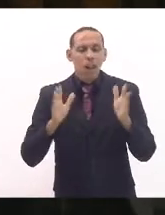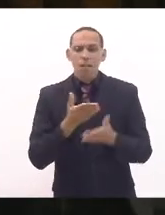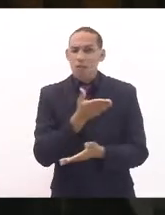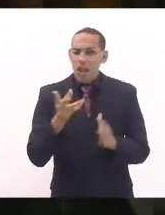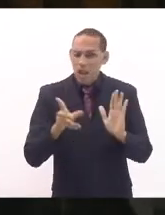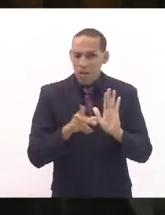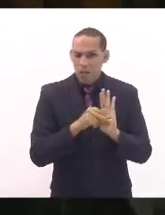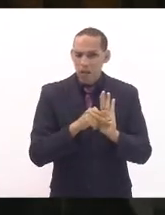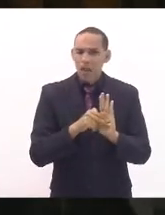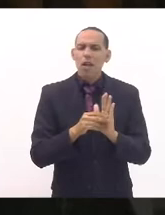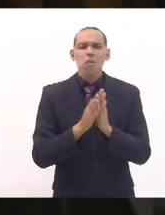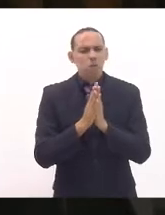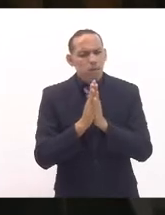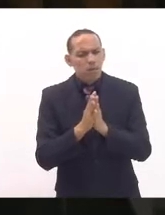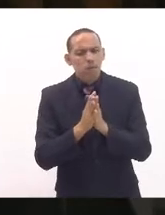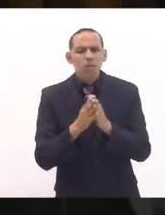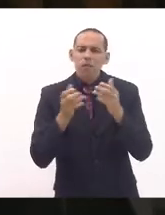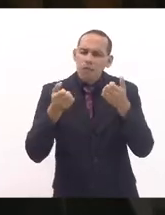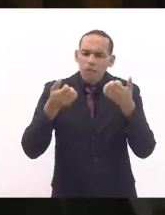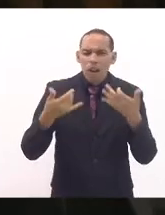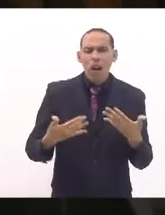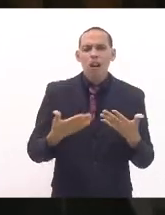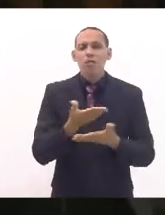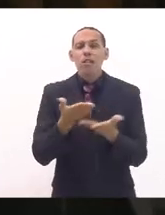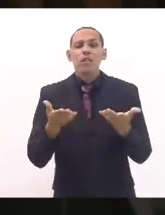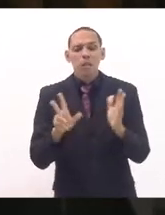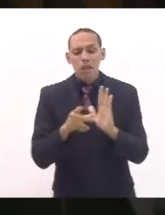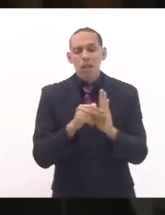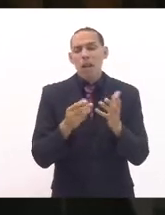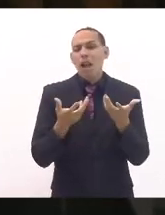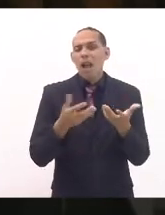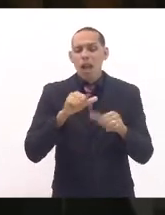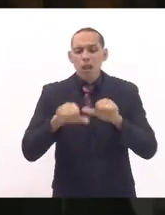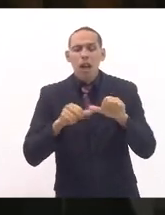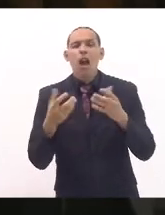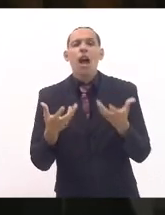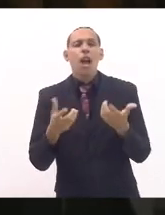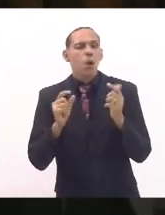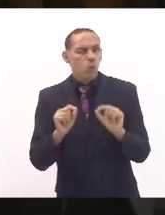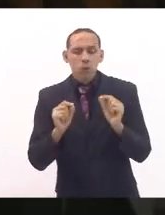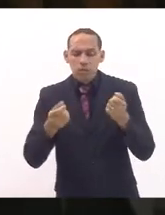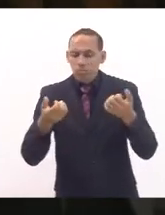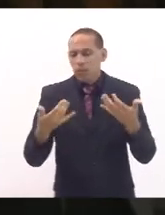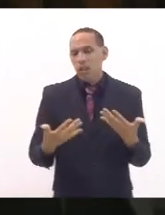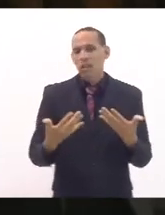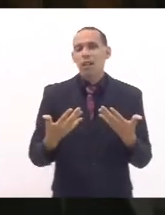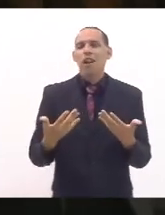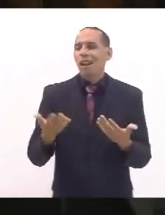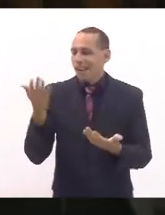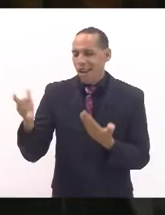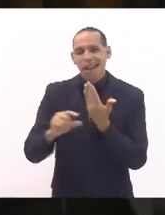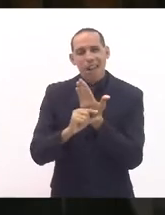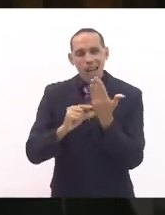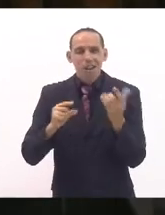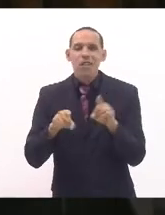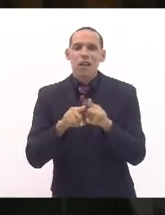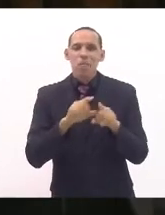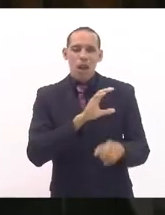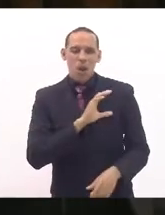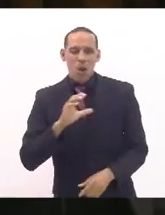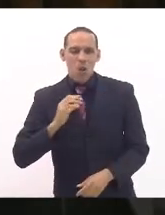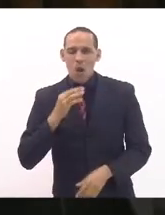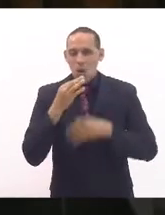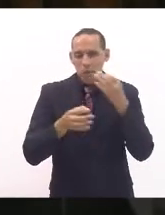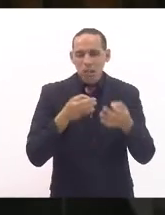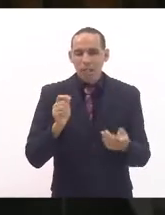que digam o que querem alterar no projeto, para que a autora, para que as comissões que vão dar parecer, possam se debruçar sobre